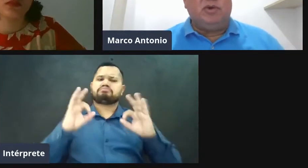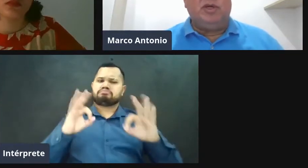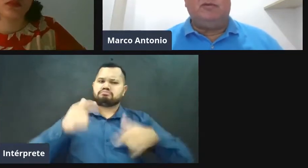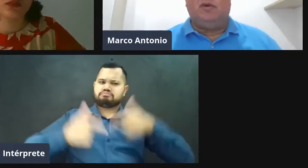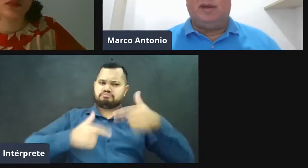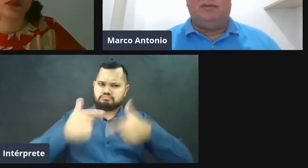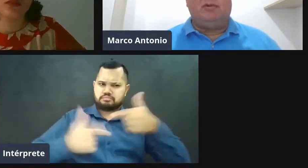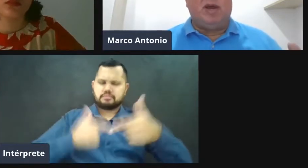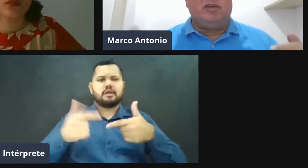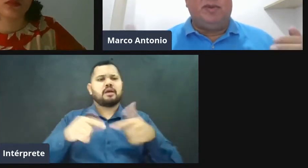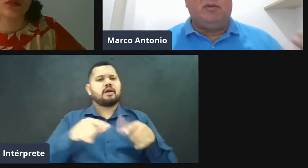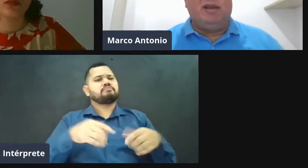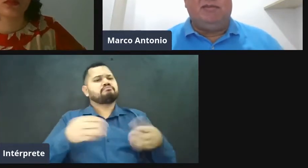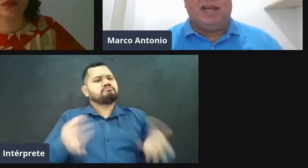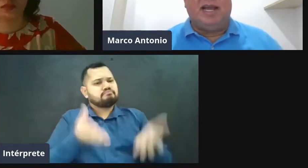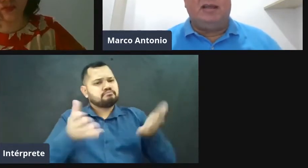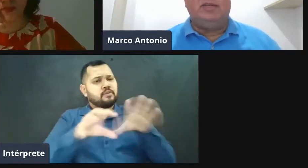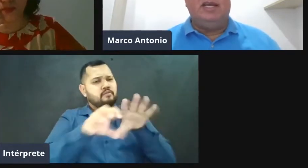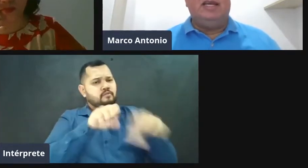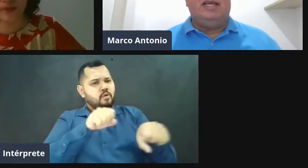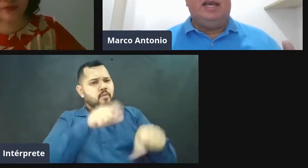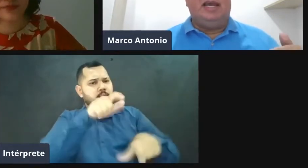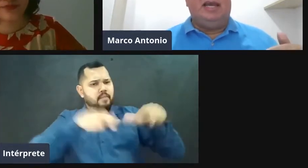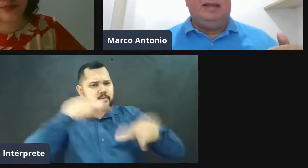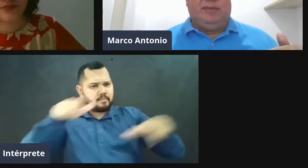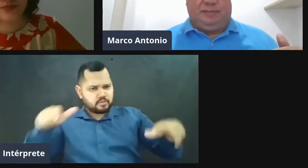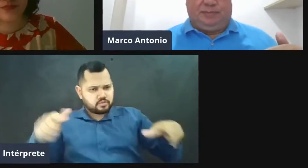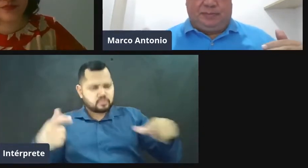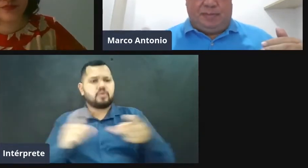formar pessoas, formar quadros bem qualificados,